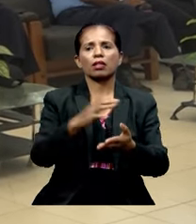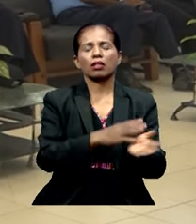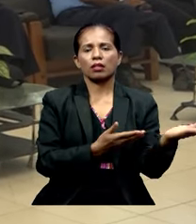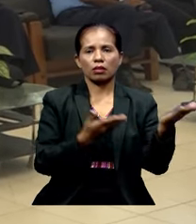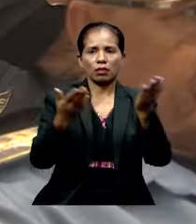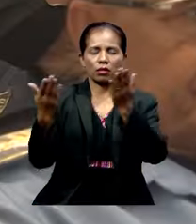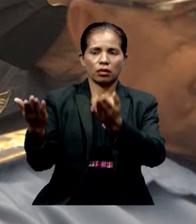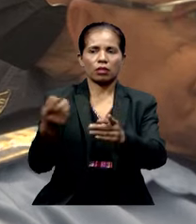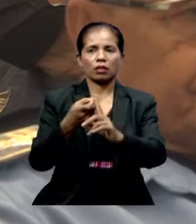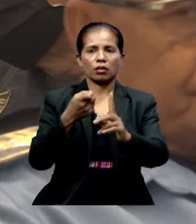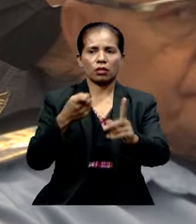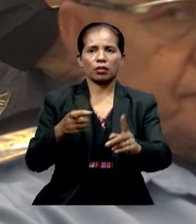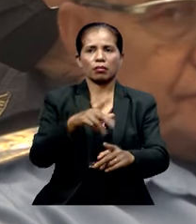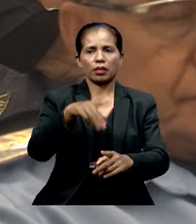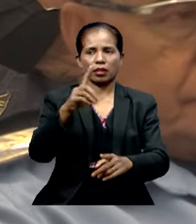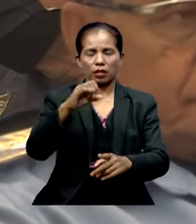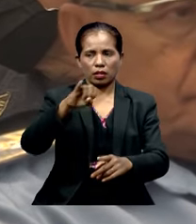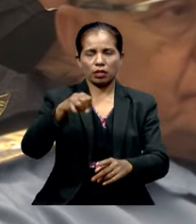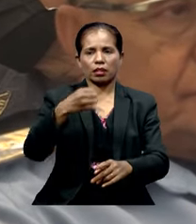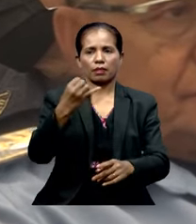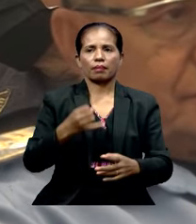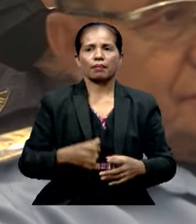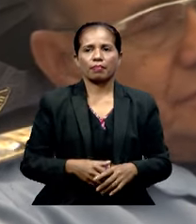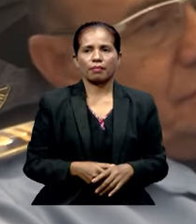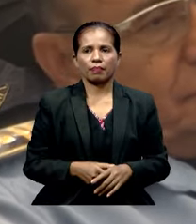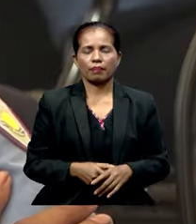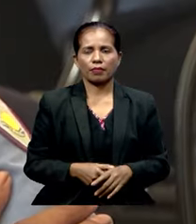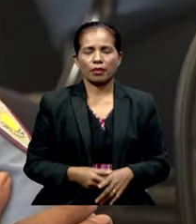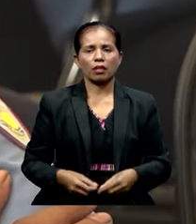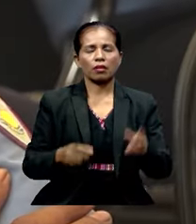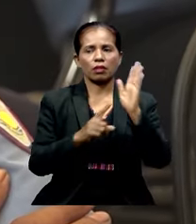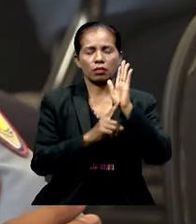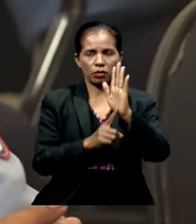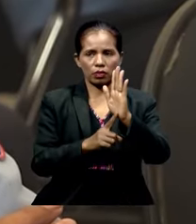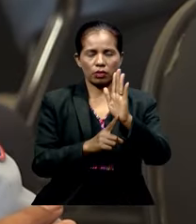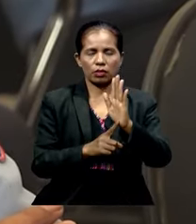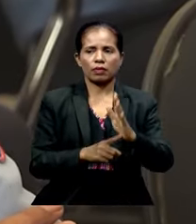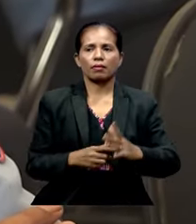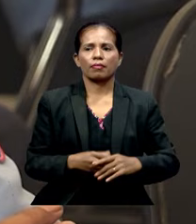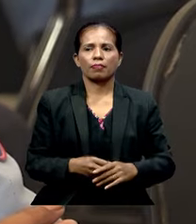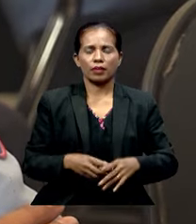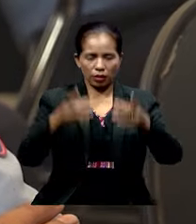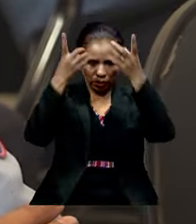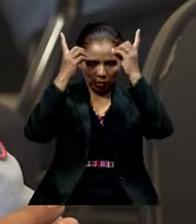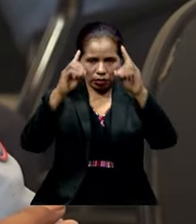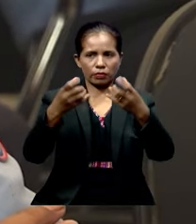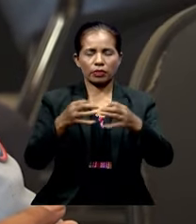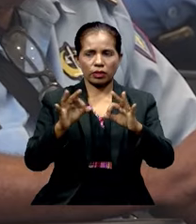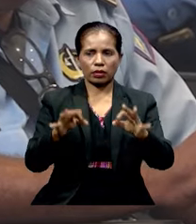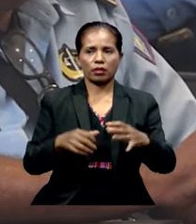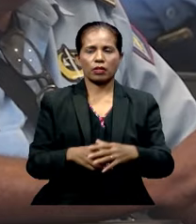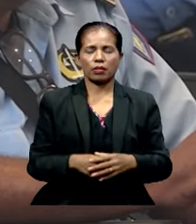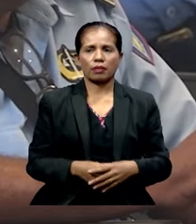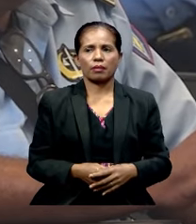submetido o si provedor de direitos humanos na justiça. Saitiona, nega, decisão saitiona,